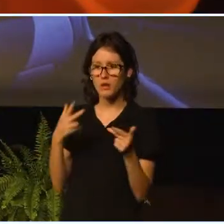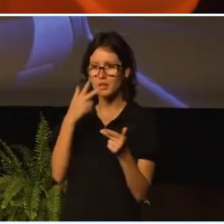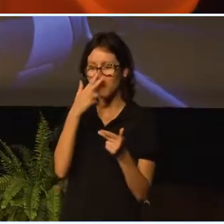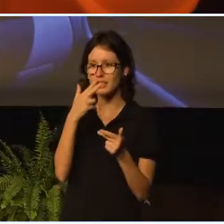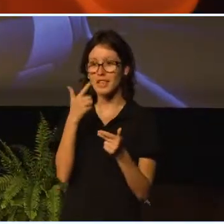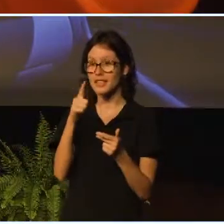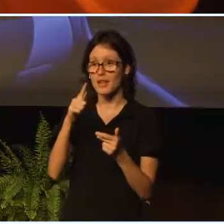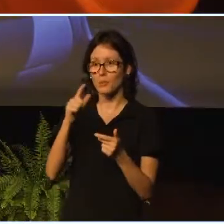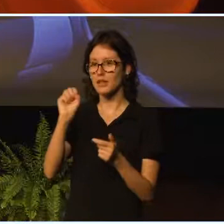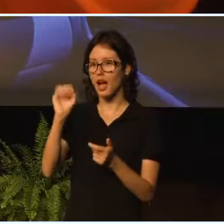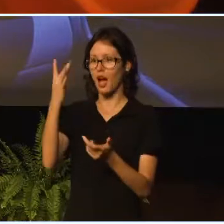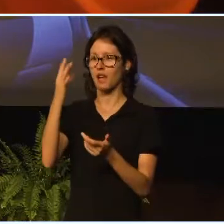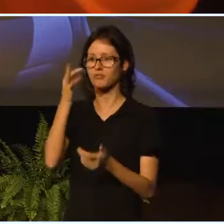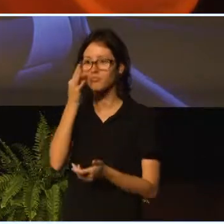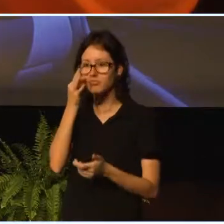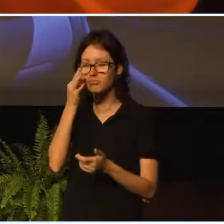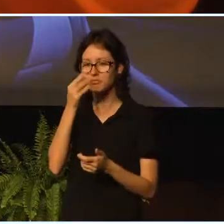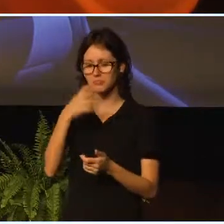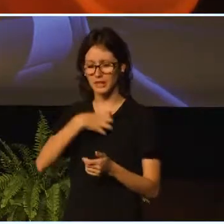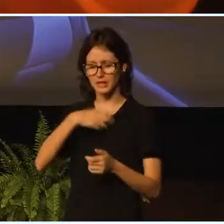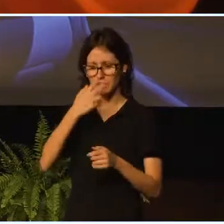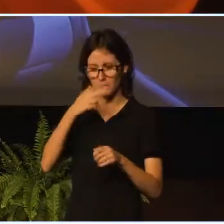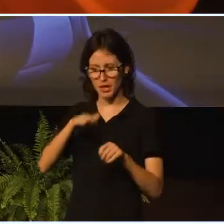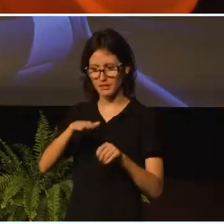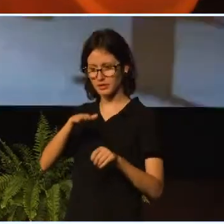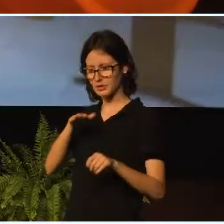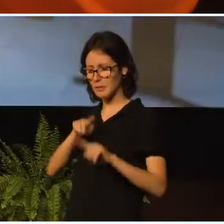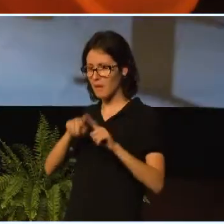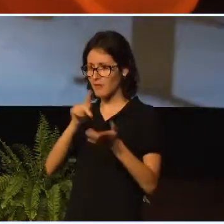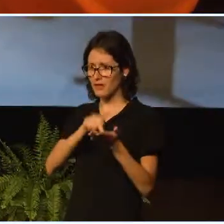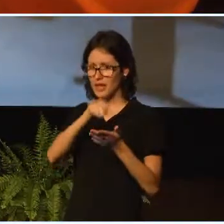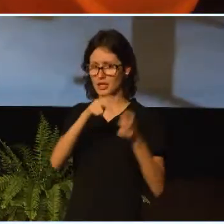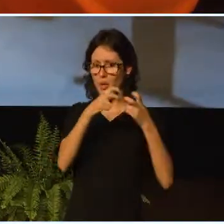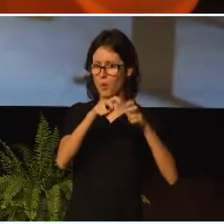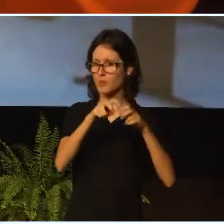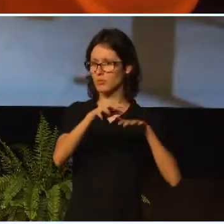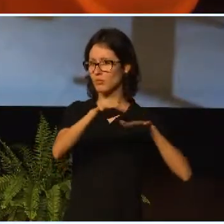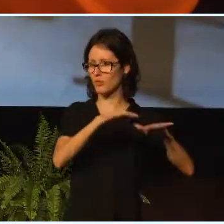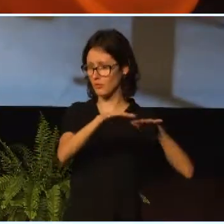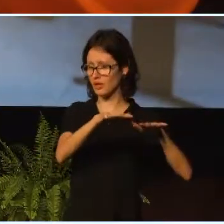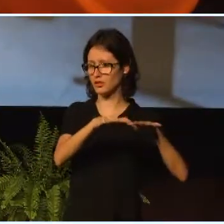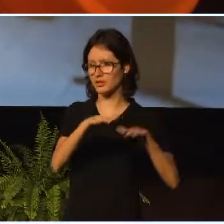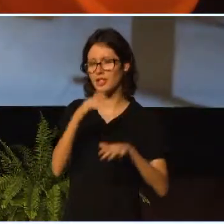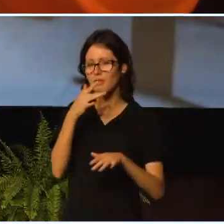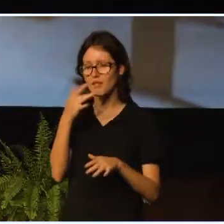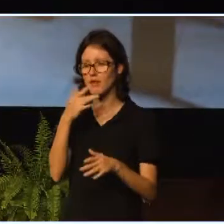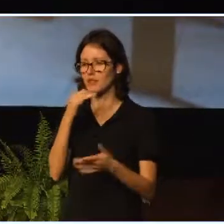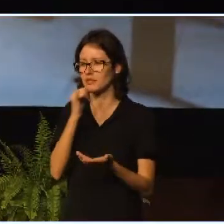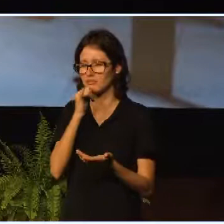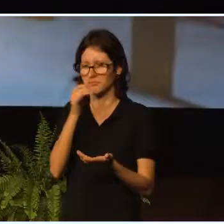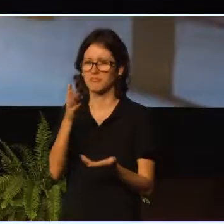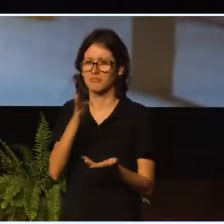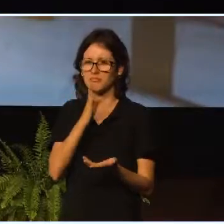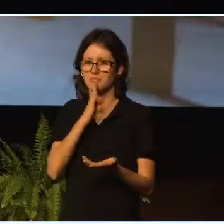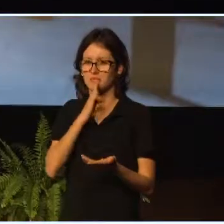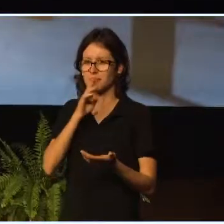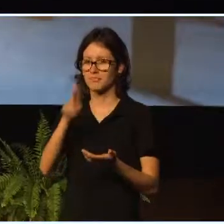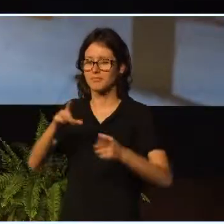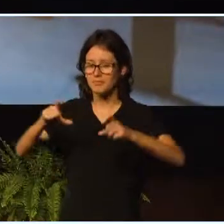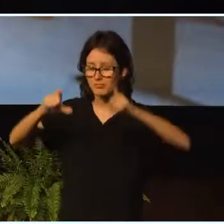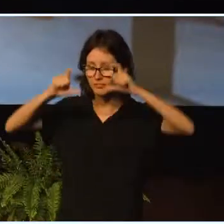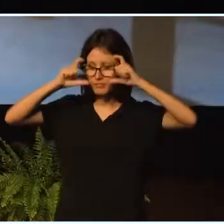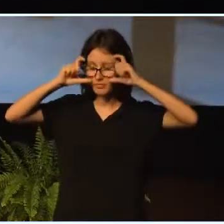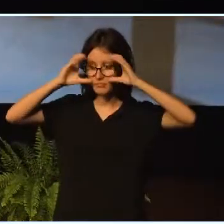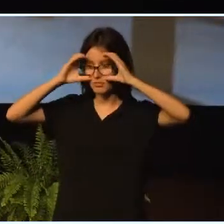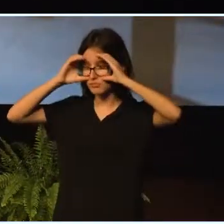está acontecendo. Você sente que está indo para trás quando é o ônibus que está se movendo. Então, é muito fácil. Você pega agora, usa um óculos de